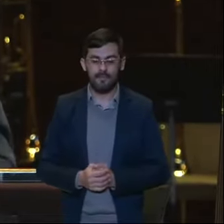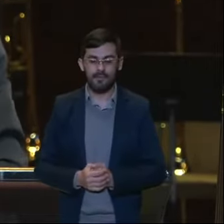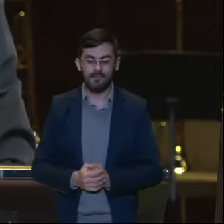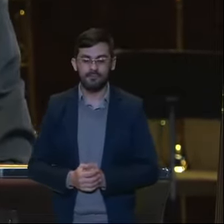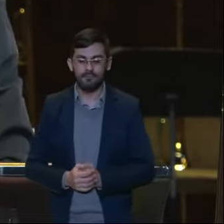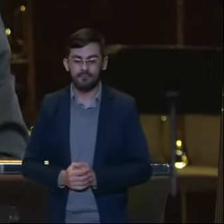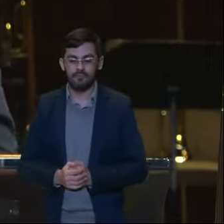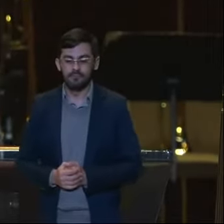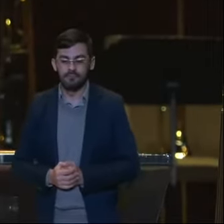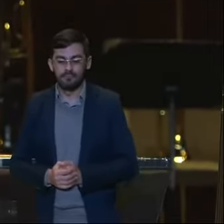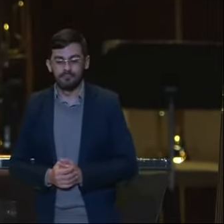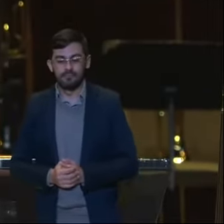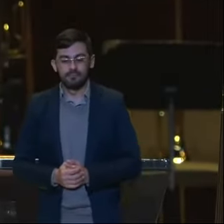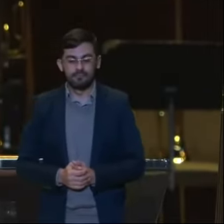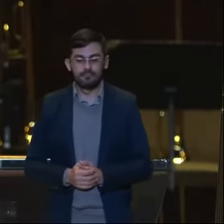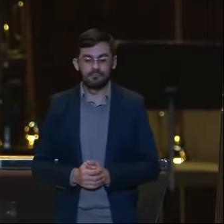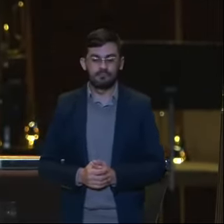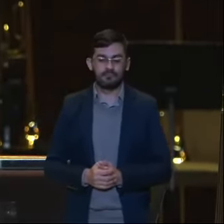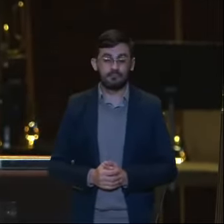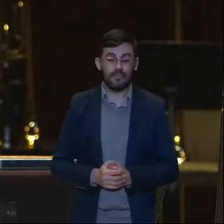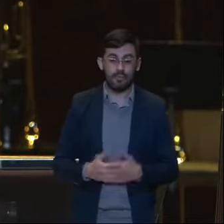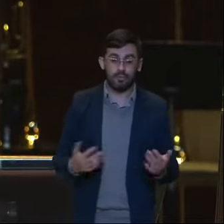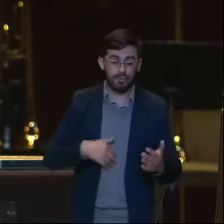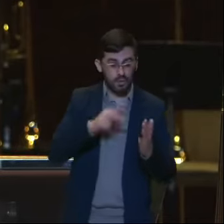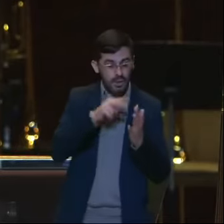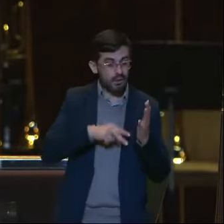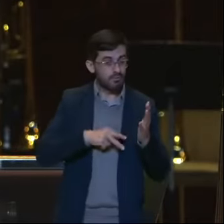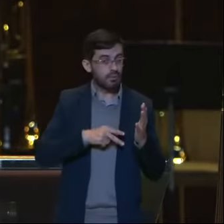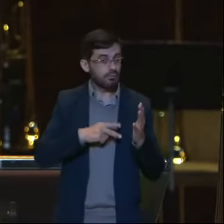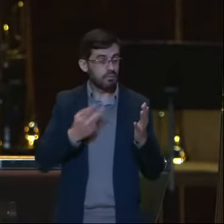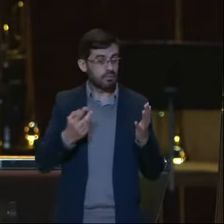Por último, meus irmãos, uma última coisa que me chama a atenção.